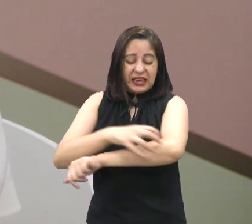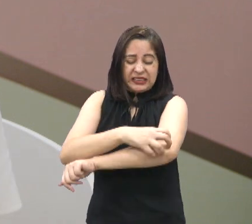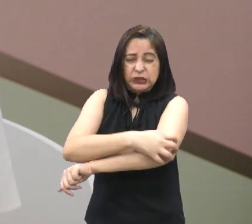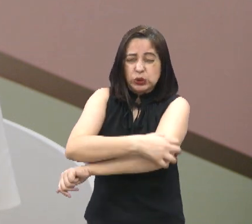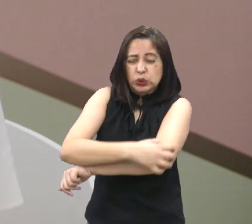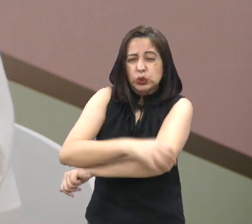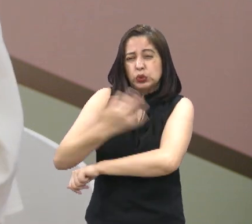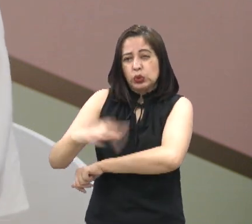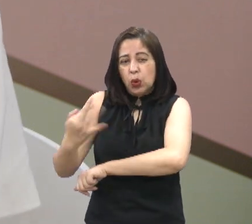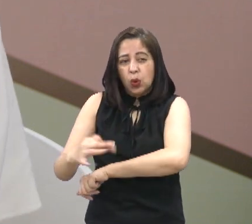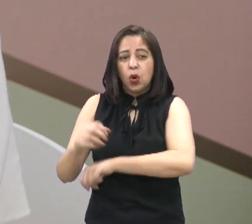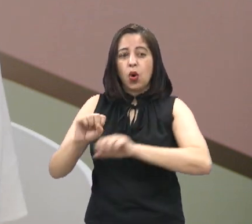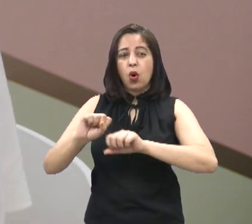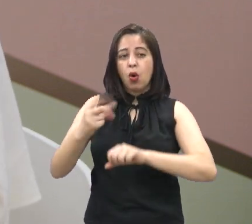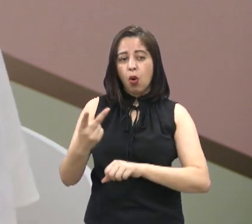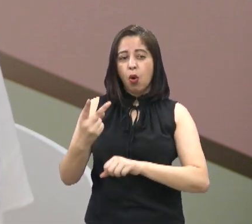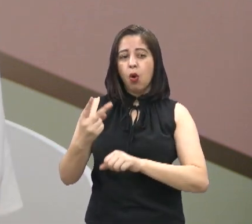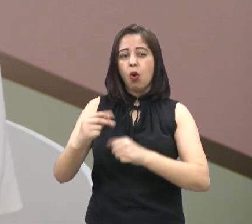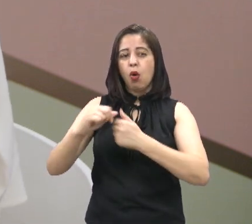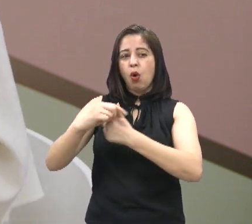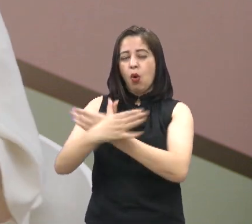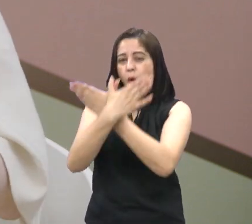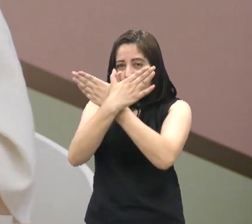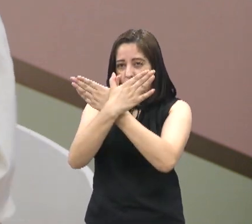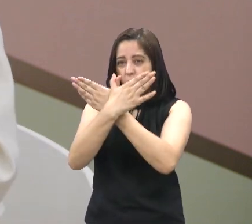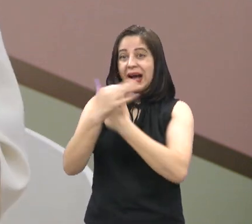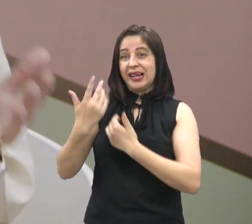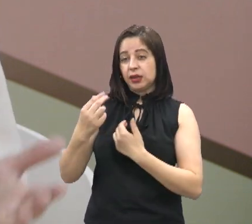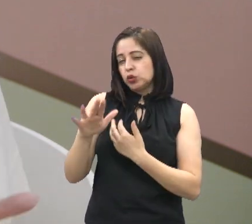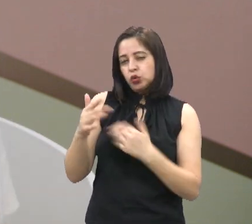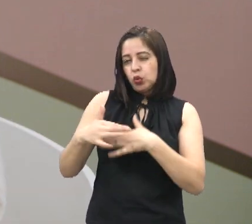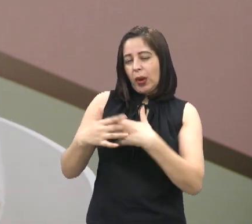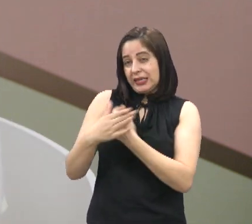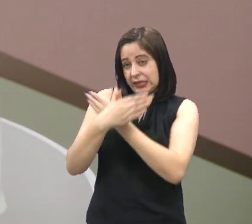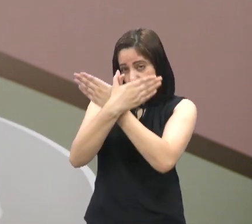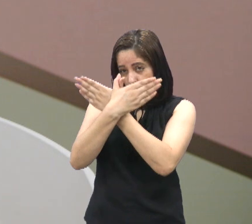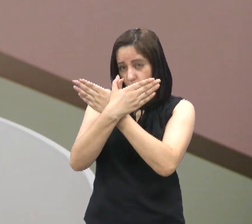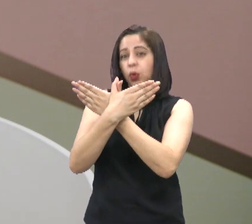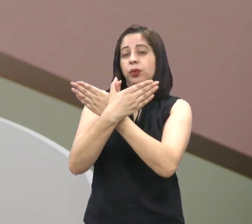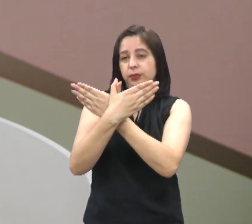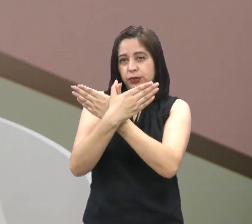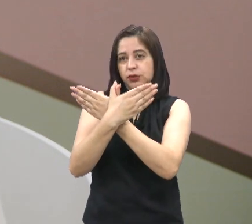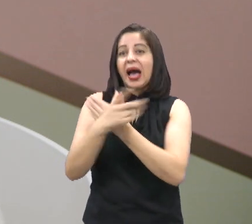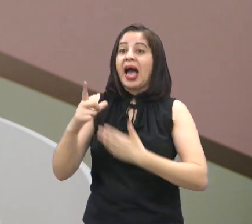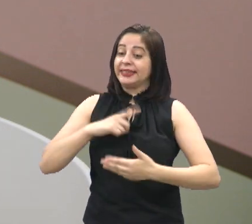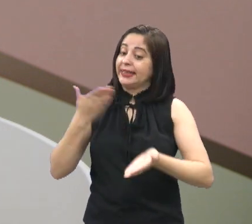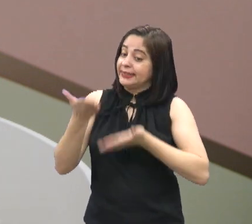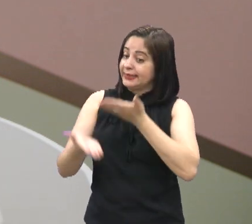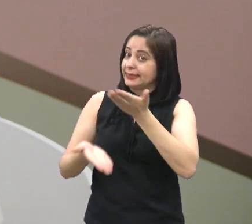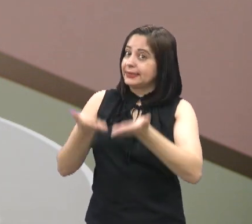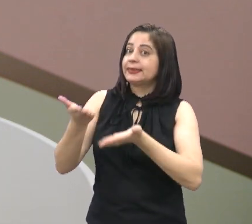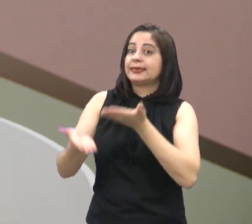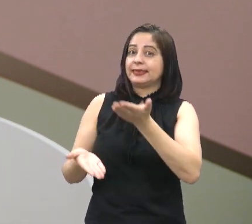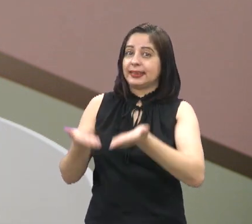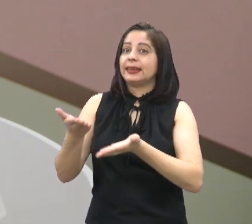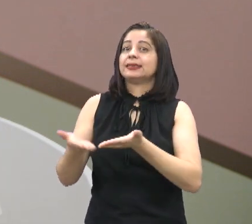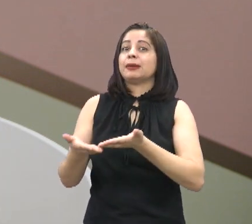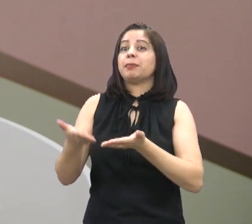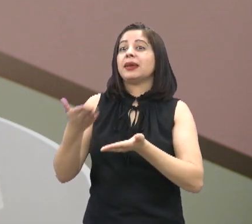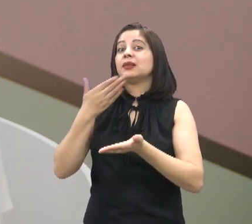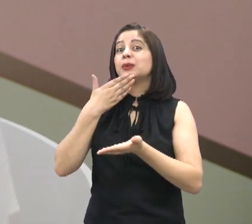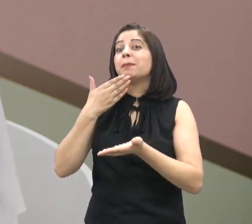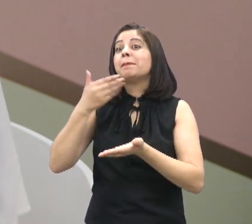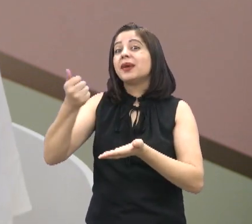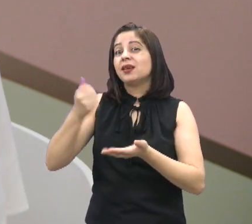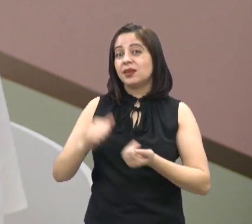tem medicações e cada vez, graças a Deus, a gente consegue ter um arsenal maior terapêutico, no qual a gente consegue tratar o paciente de